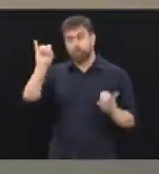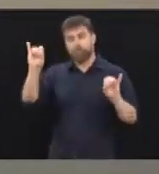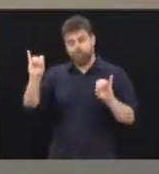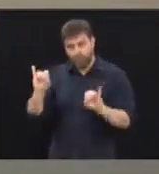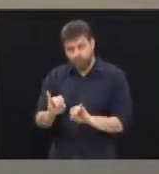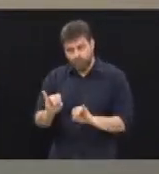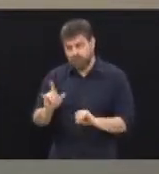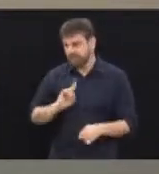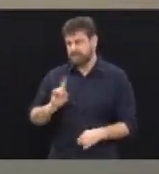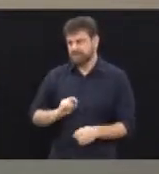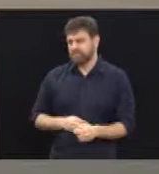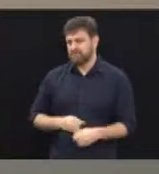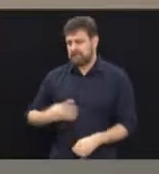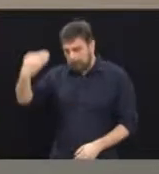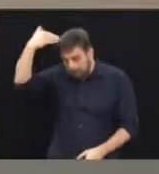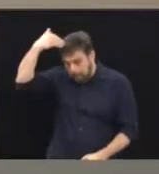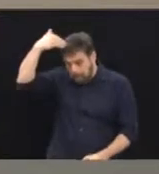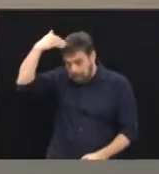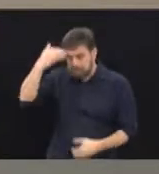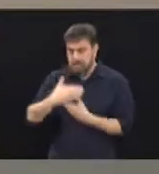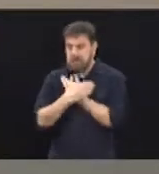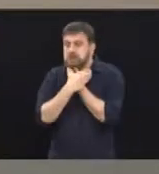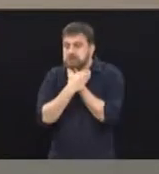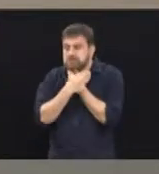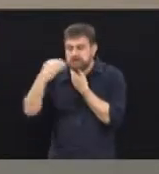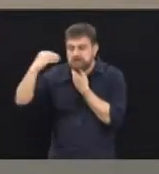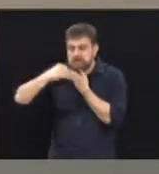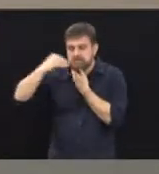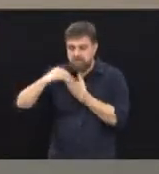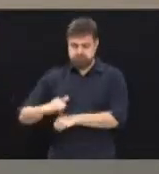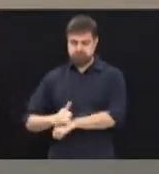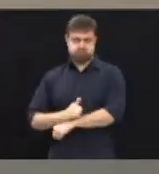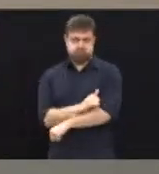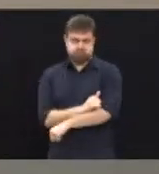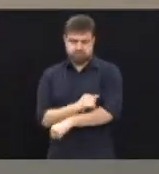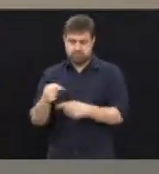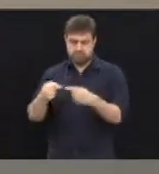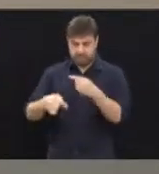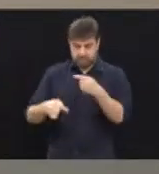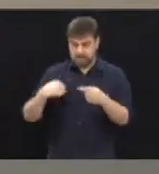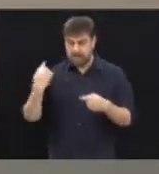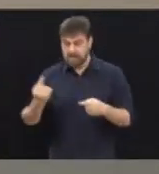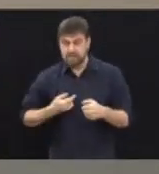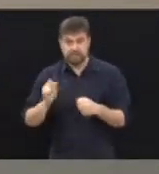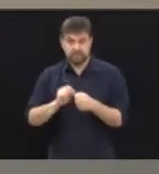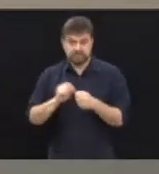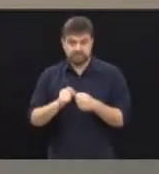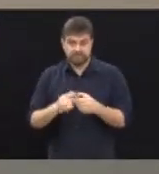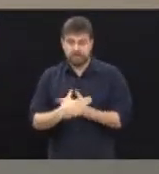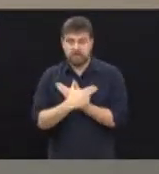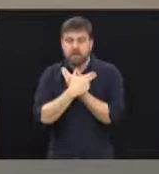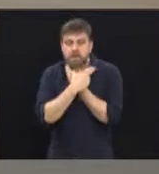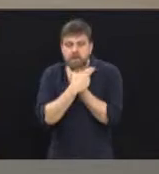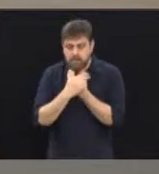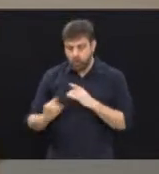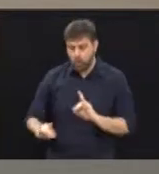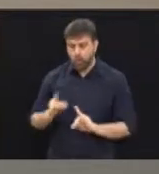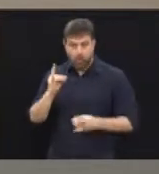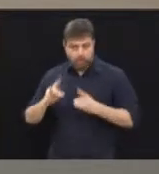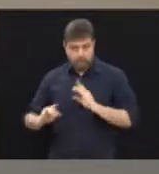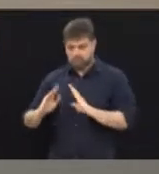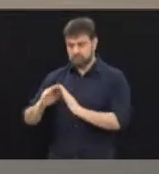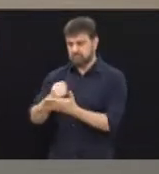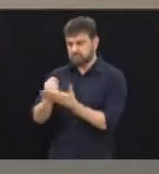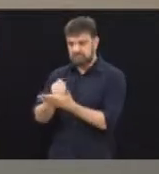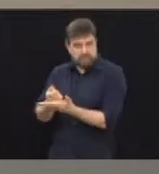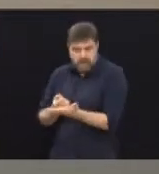mas não vai levar à obesidade. E a gente tem que fazer o quê? Tem que complementar com o hormônio que a gente compra na farmácia. É o hormônio